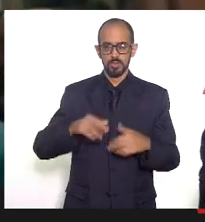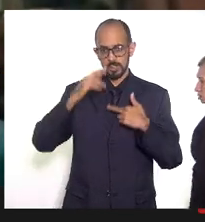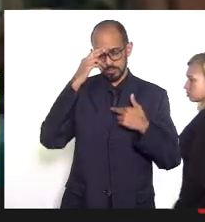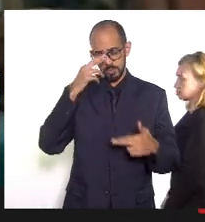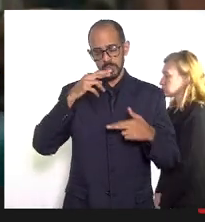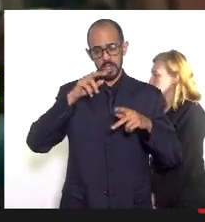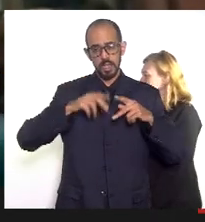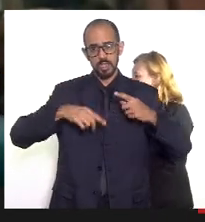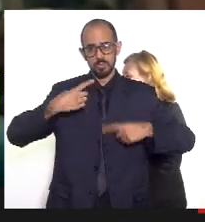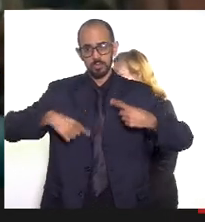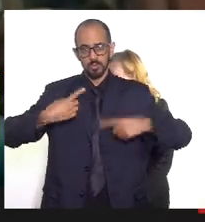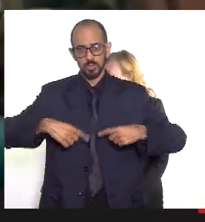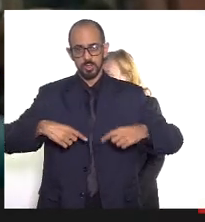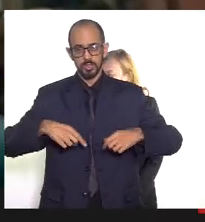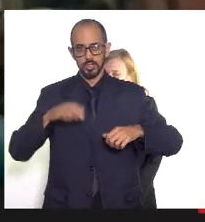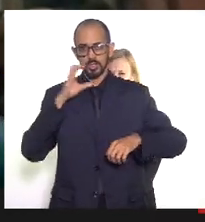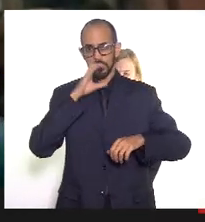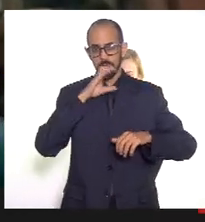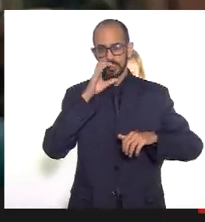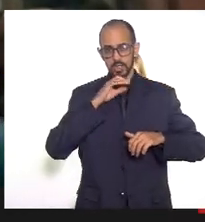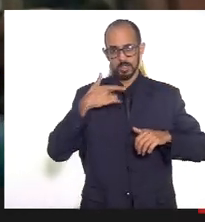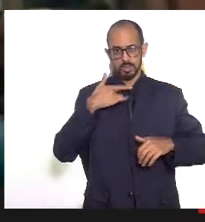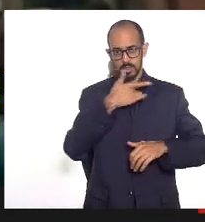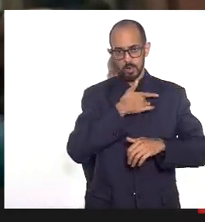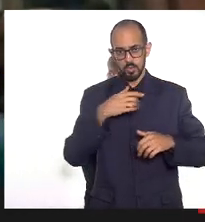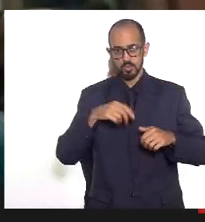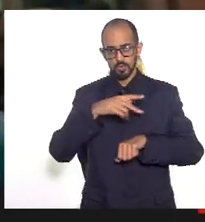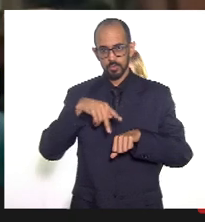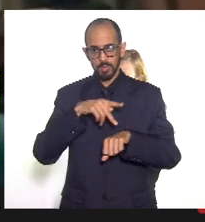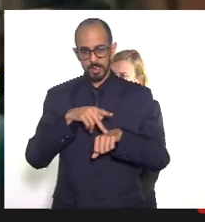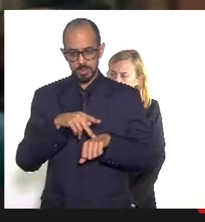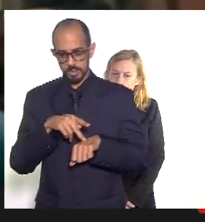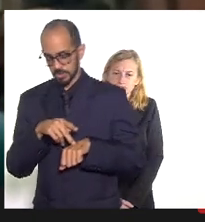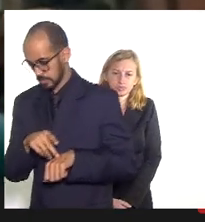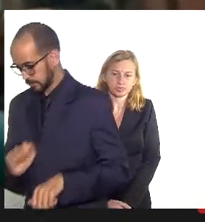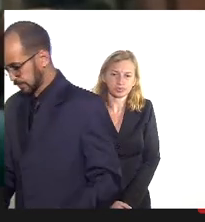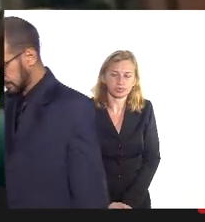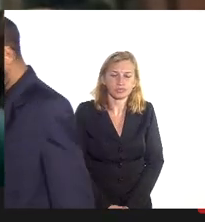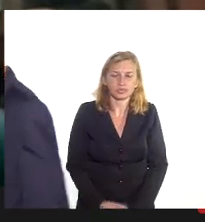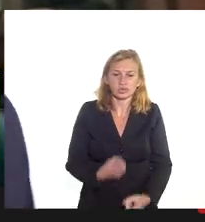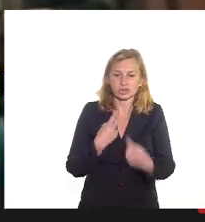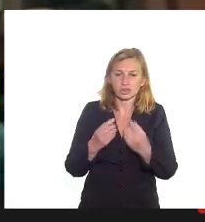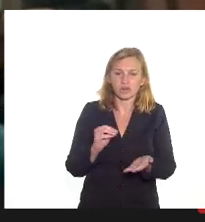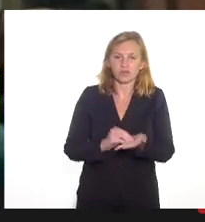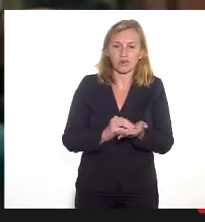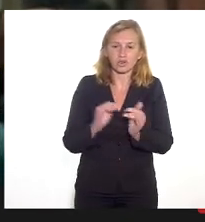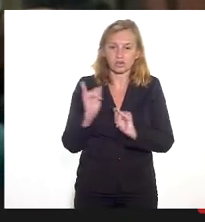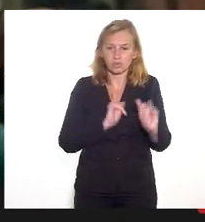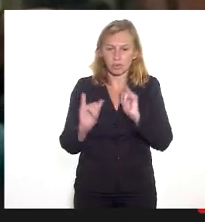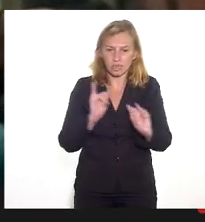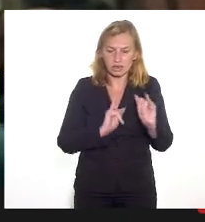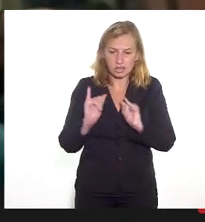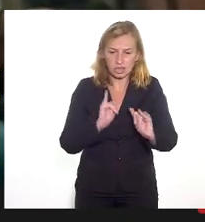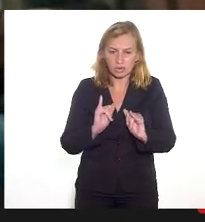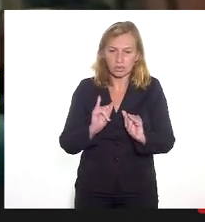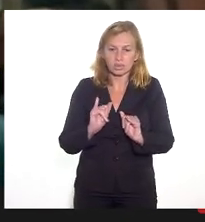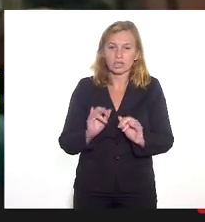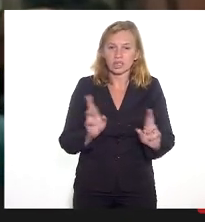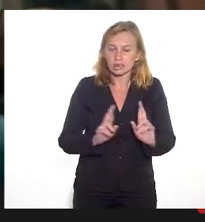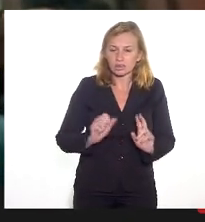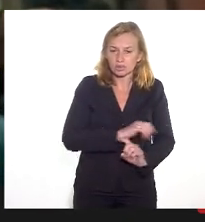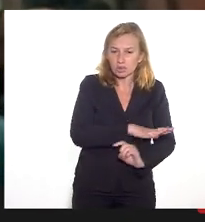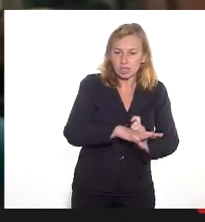de emergência sanitária que a gente vive no país. Esse debate sobre a desinformação, sobre o uso das redes sociais,